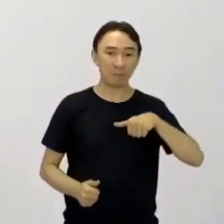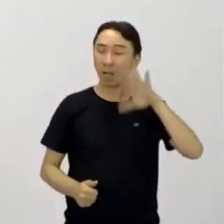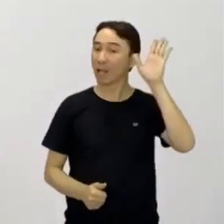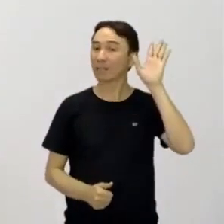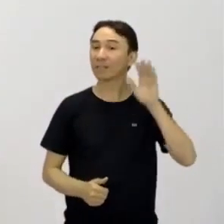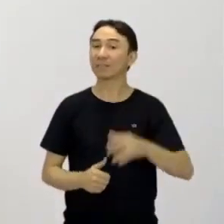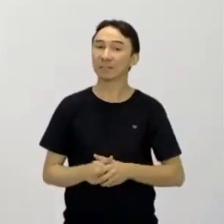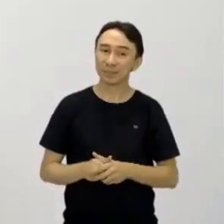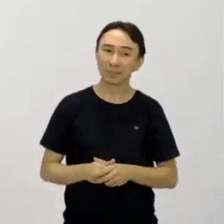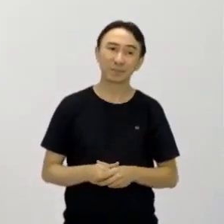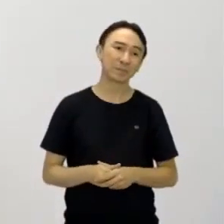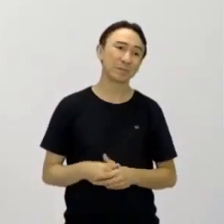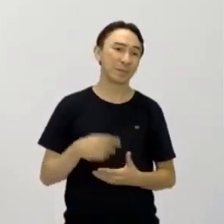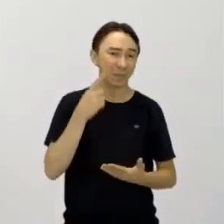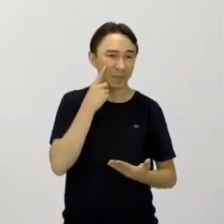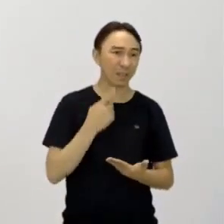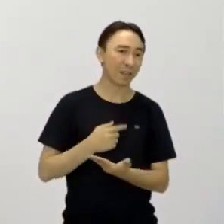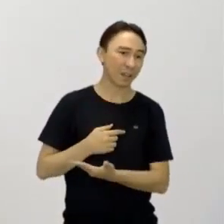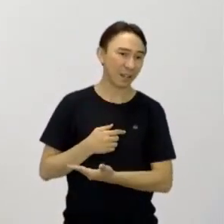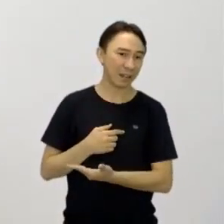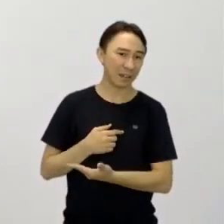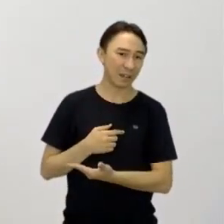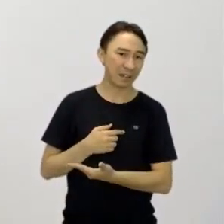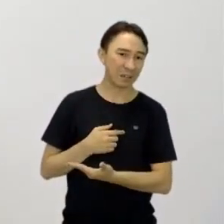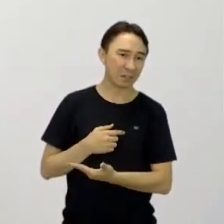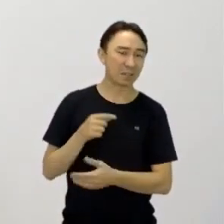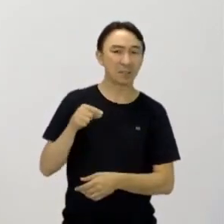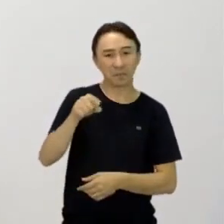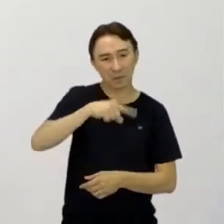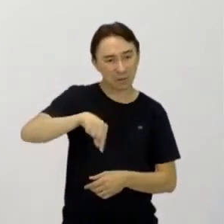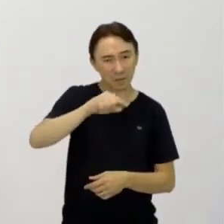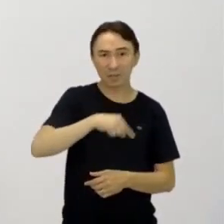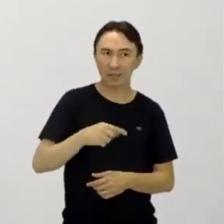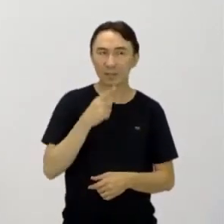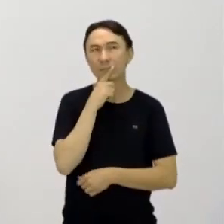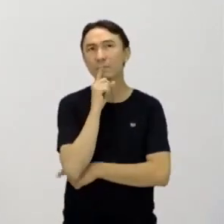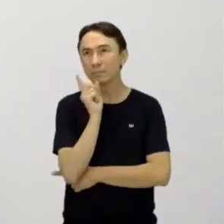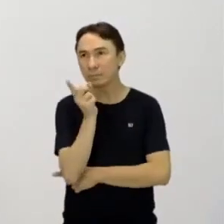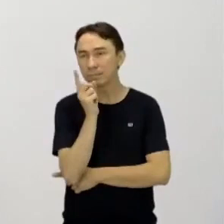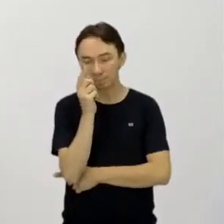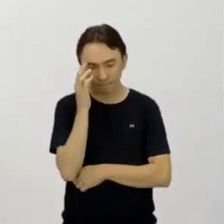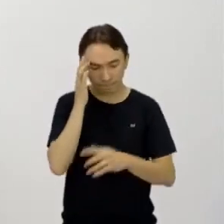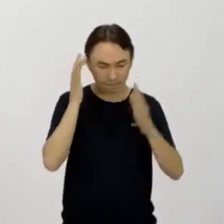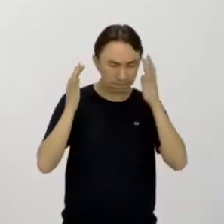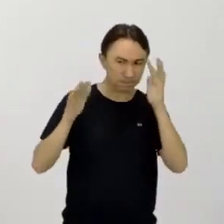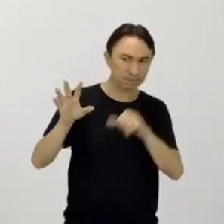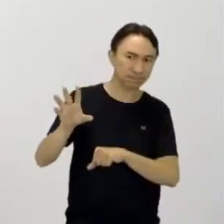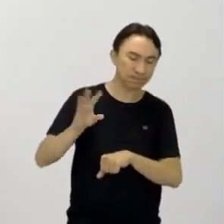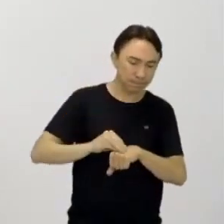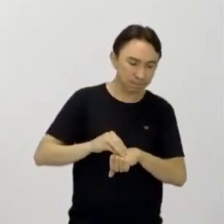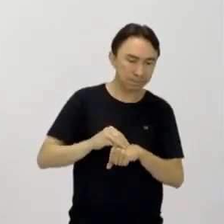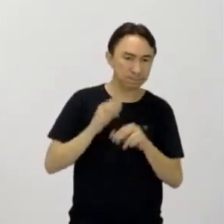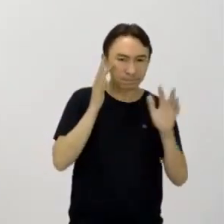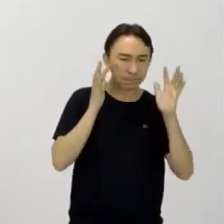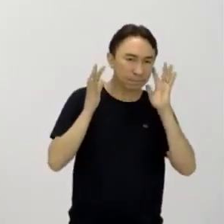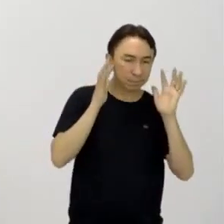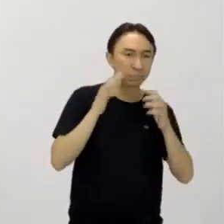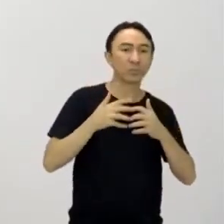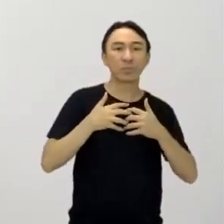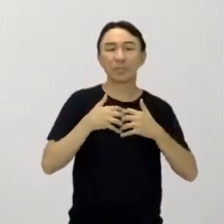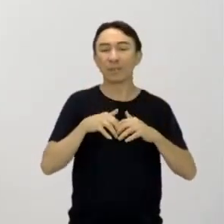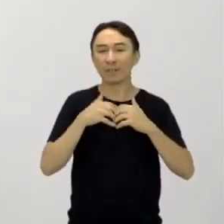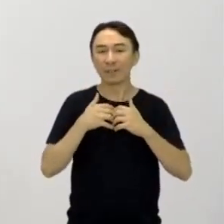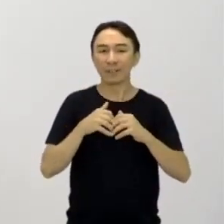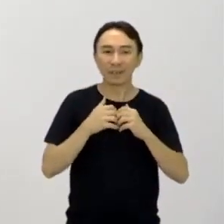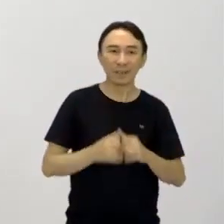né, professor Tiago, não tem problema nenhum a gente usar para fazer raciocínios, porque é um modelo. Nunca ninguém disse